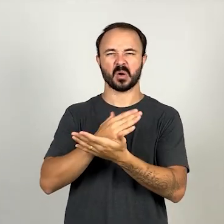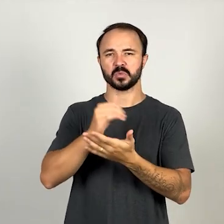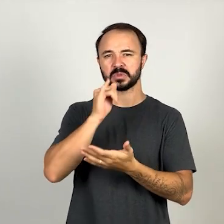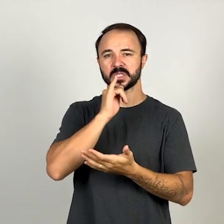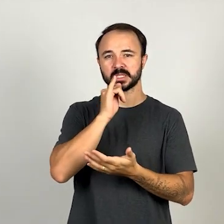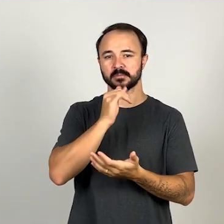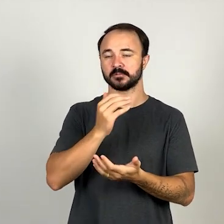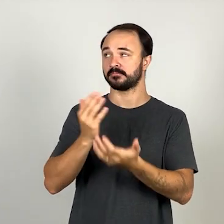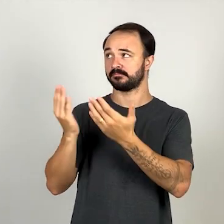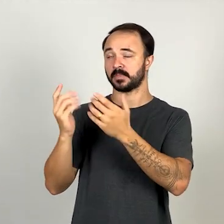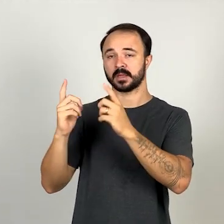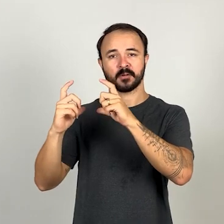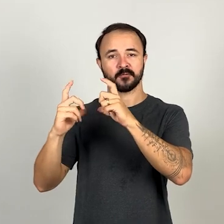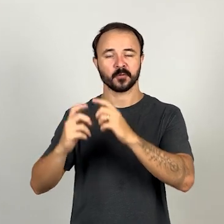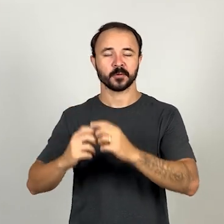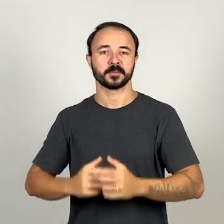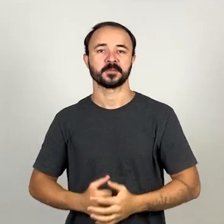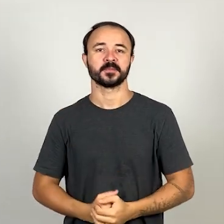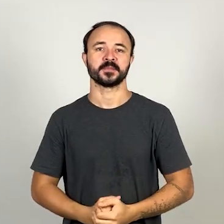dia.